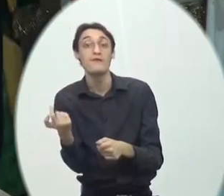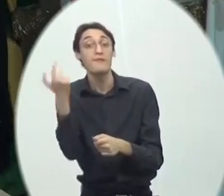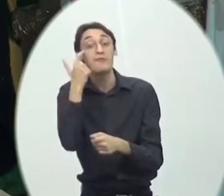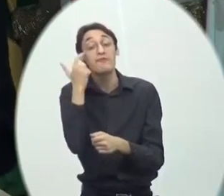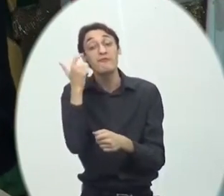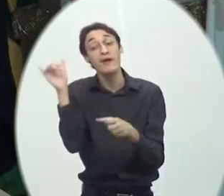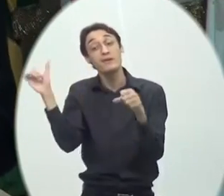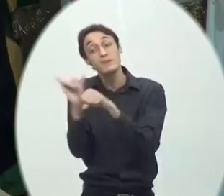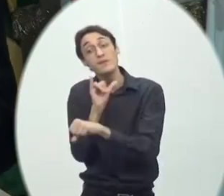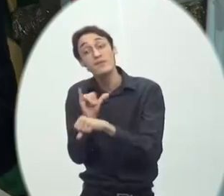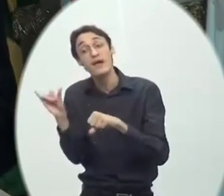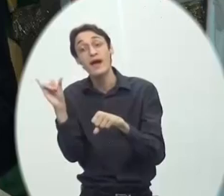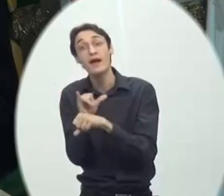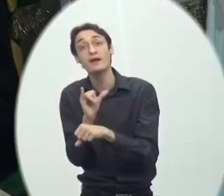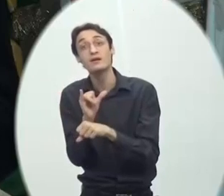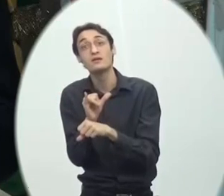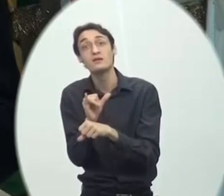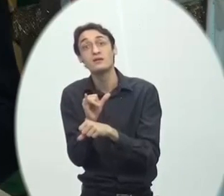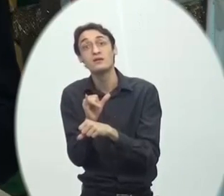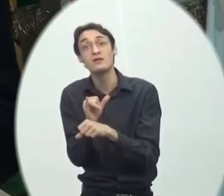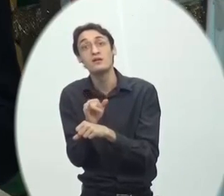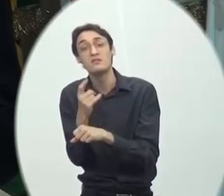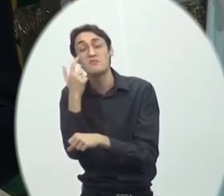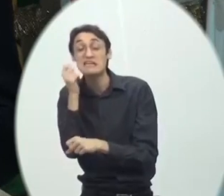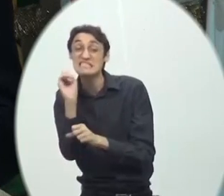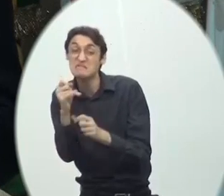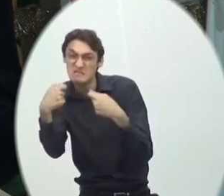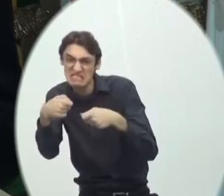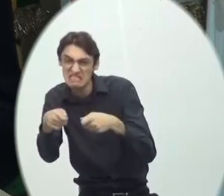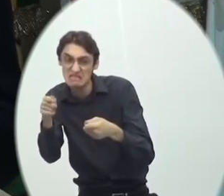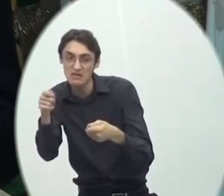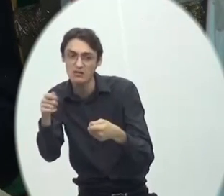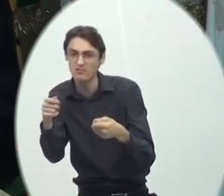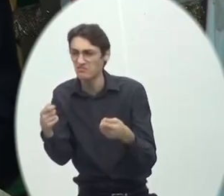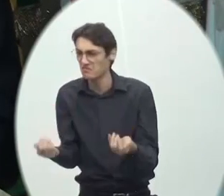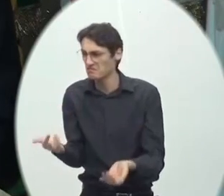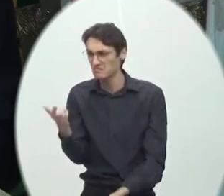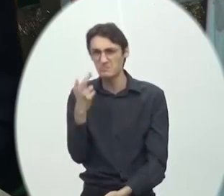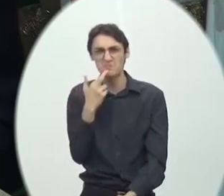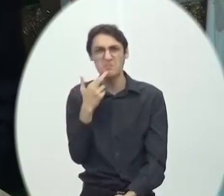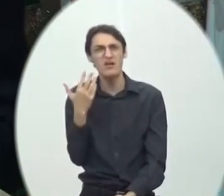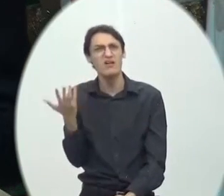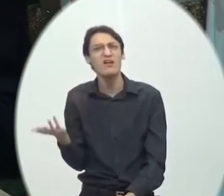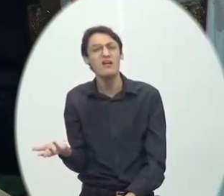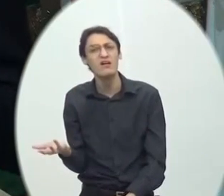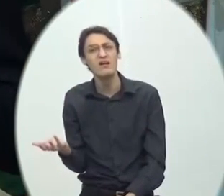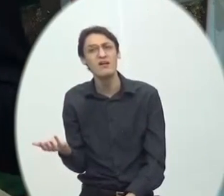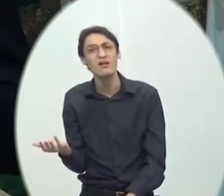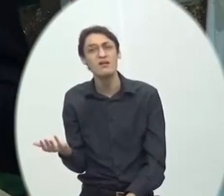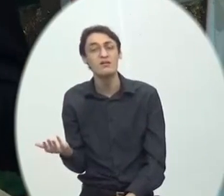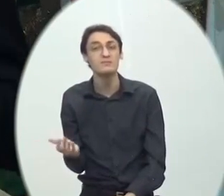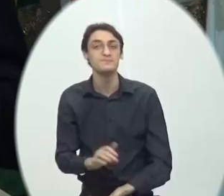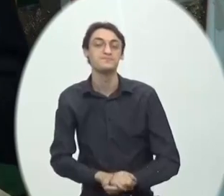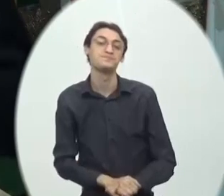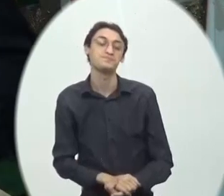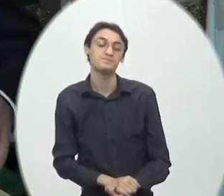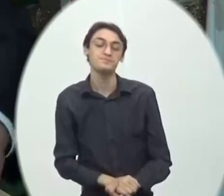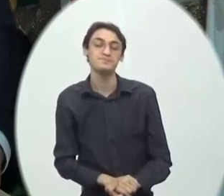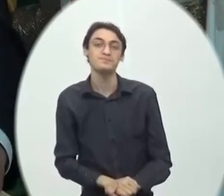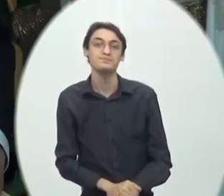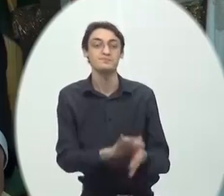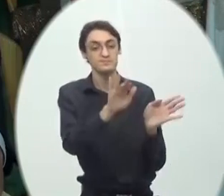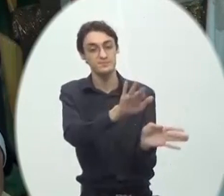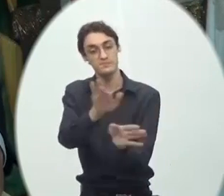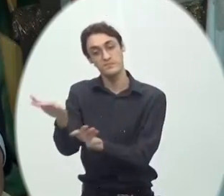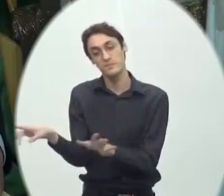há necessidade de um refeitório. Que resposta é essa? Também, vereadores,